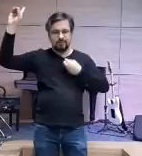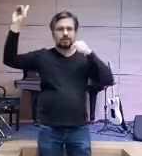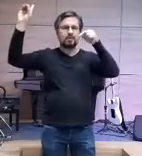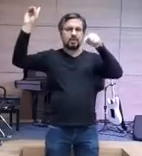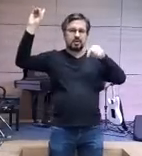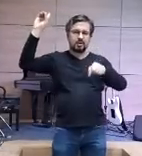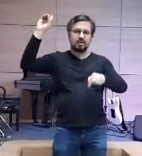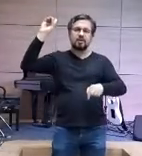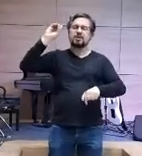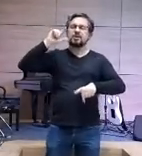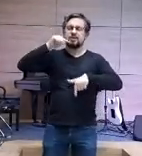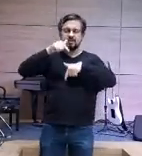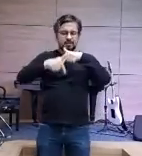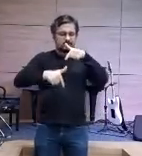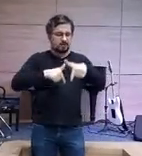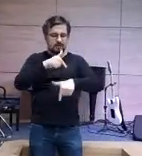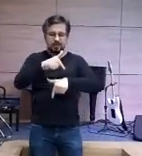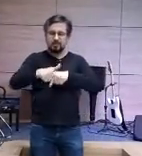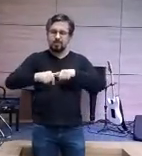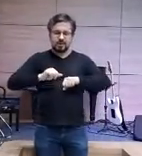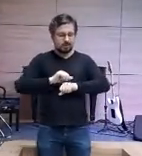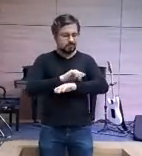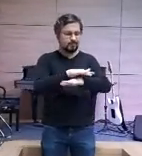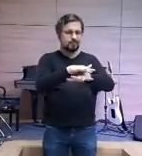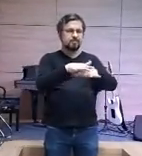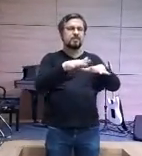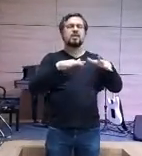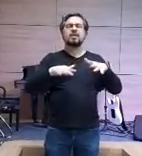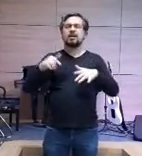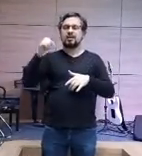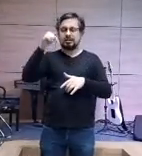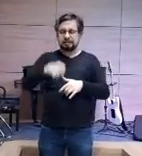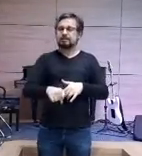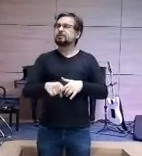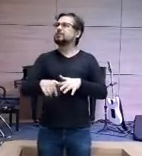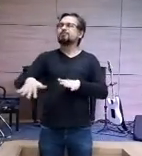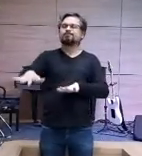eh entre nós já